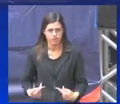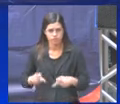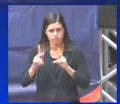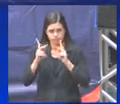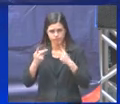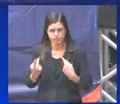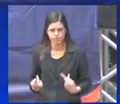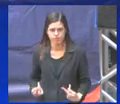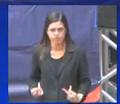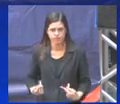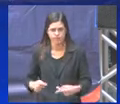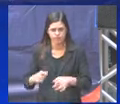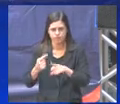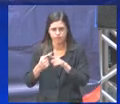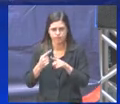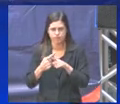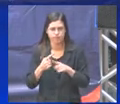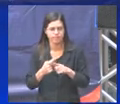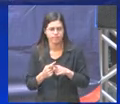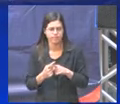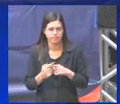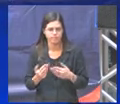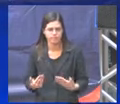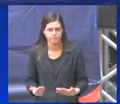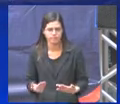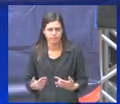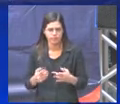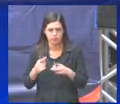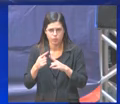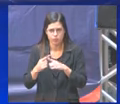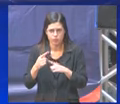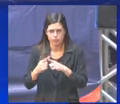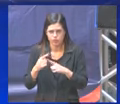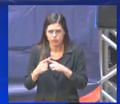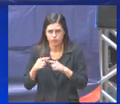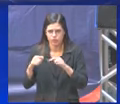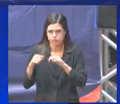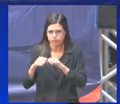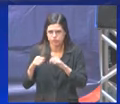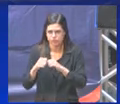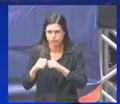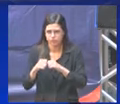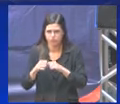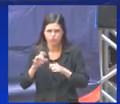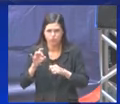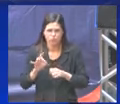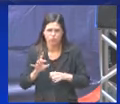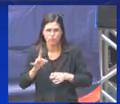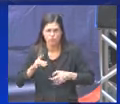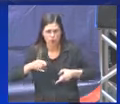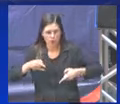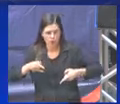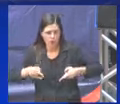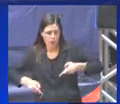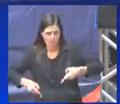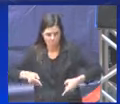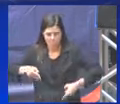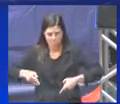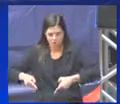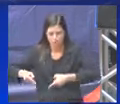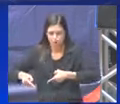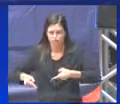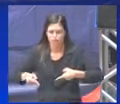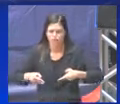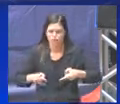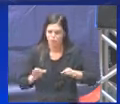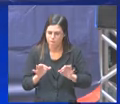Humanas. Por quê? Porque se o que você faz é robótico, se o que você faz é muito automatizado,